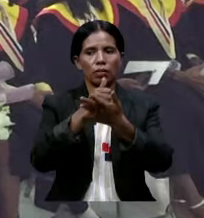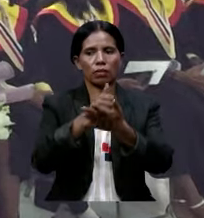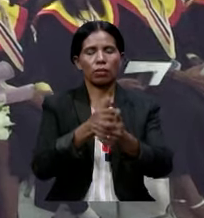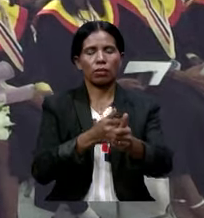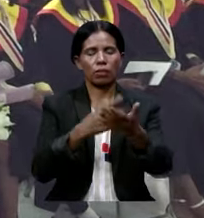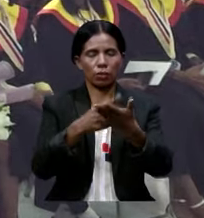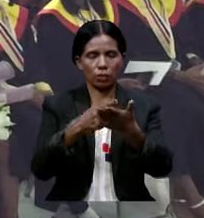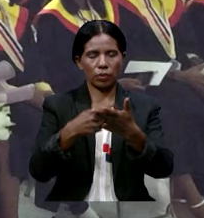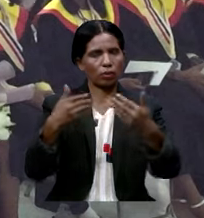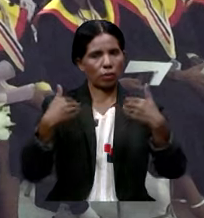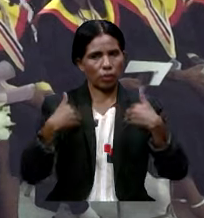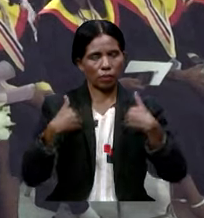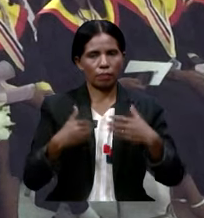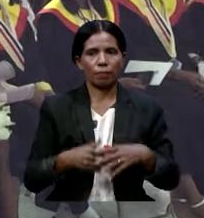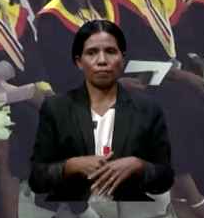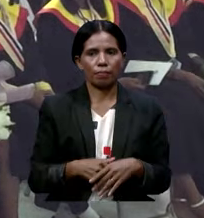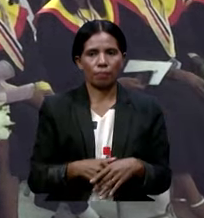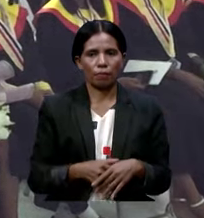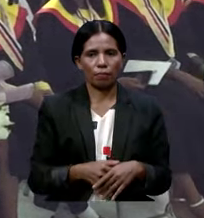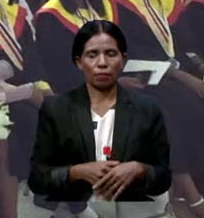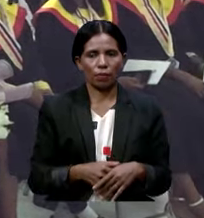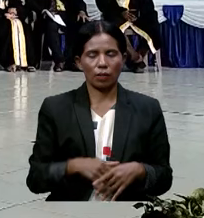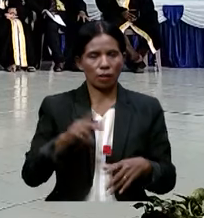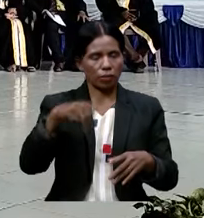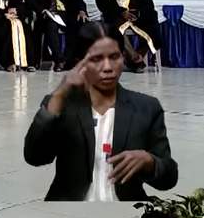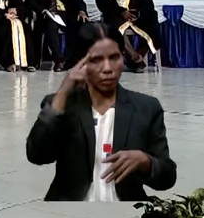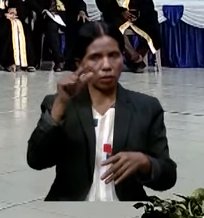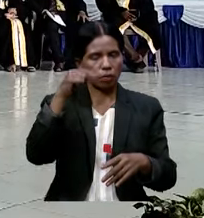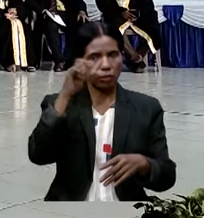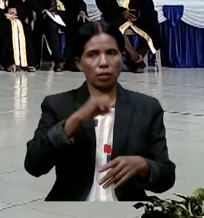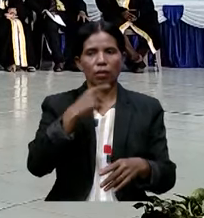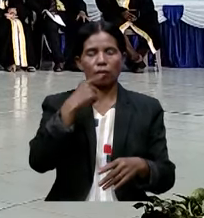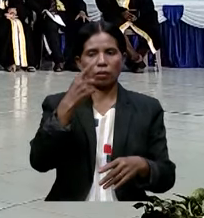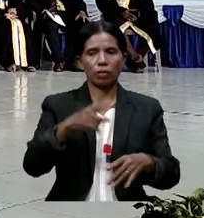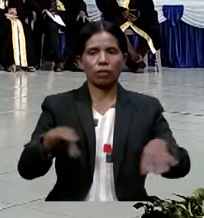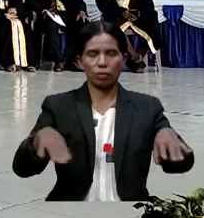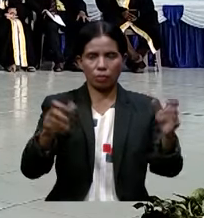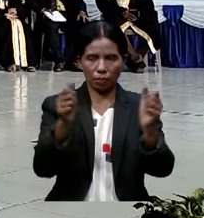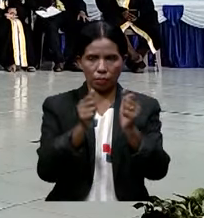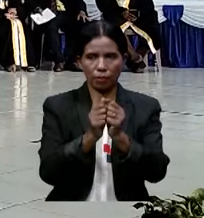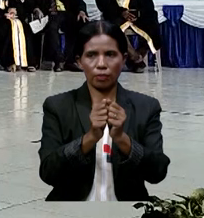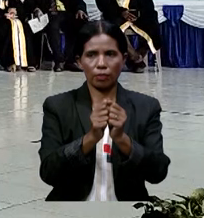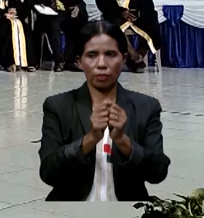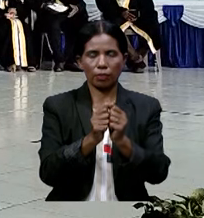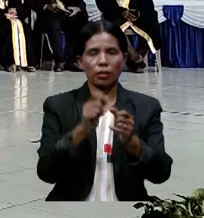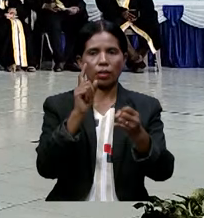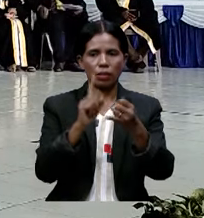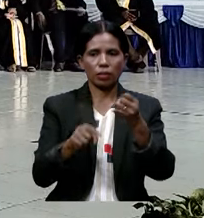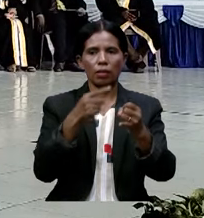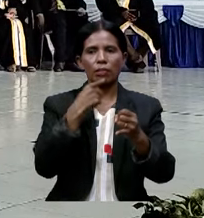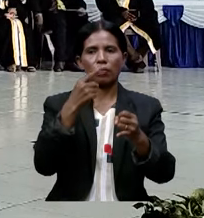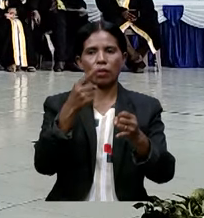proposta na BIA. Política governamental e ambientalna e serviço a moto e custeio a tua